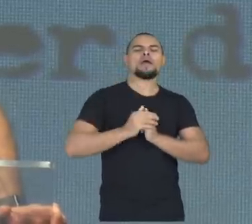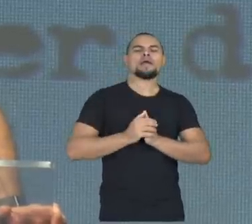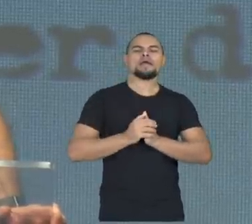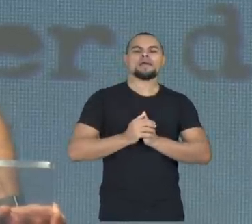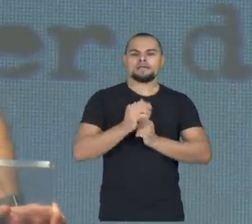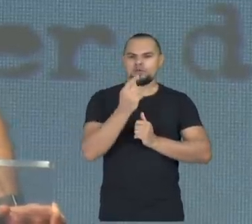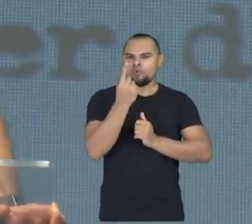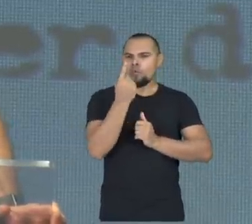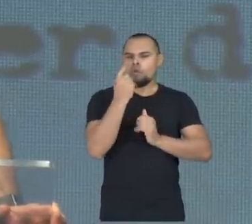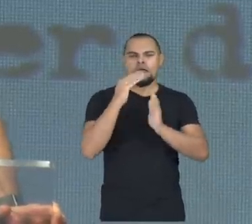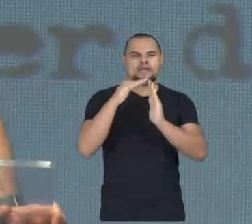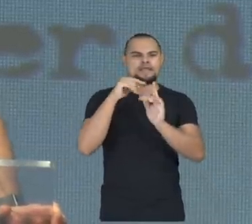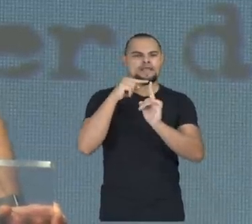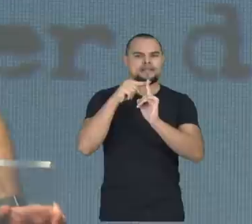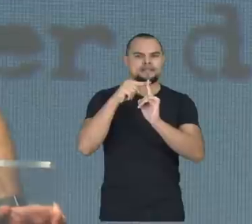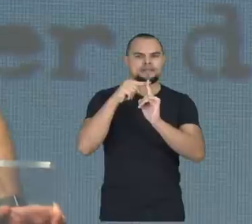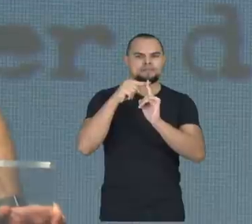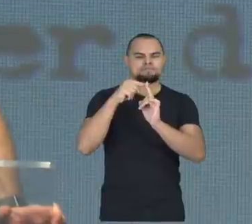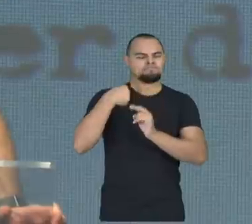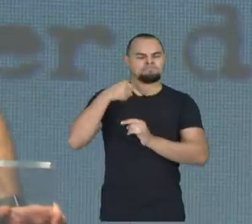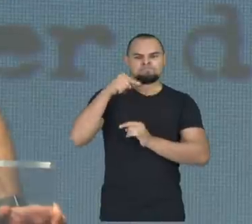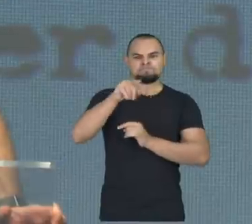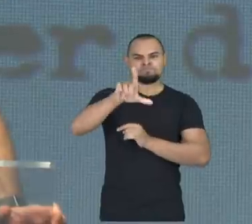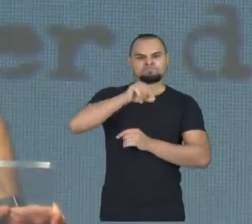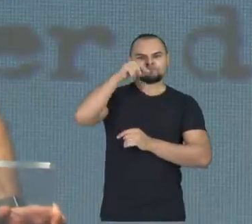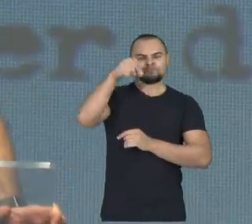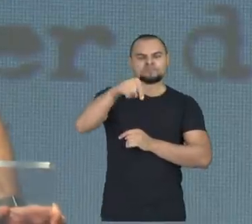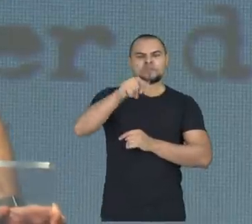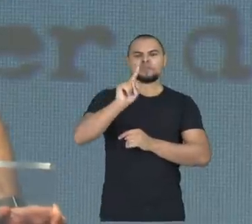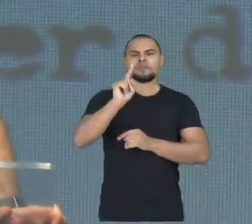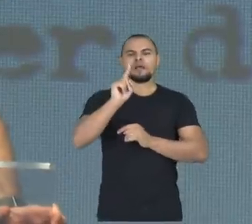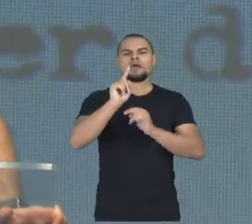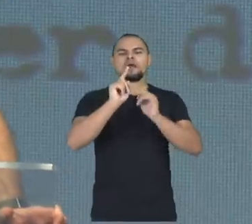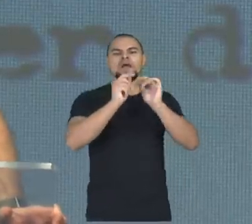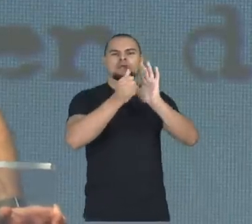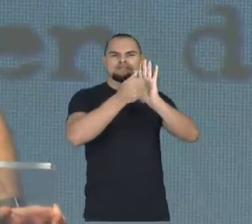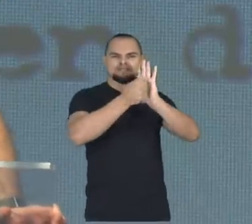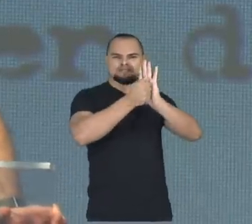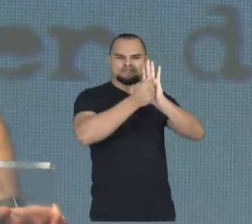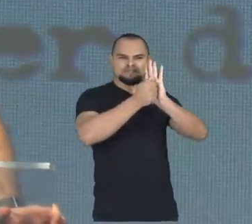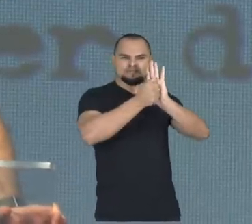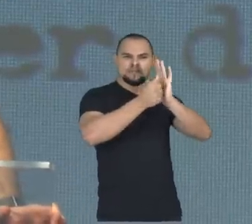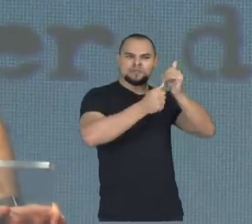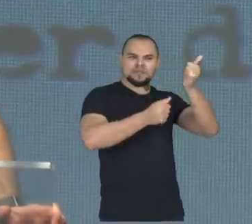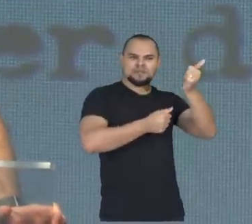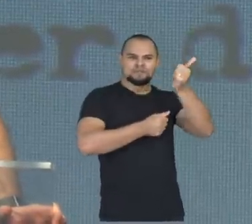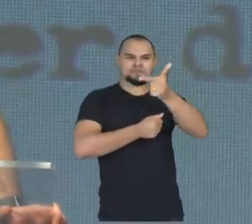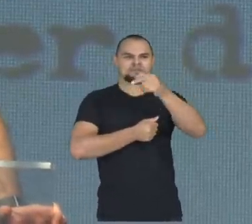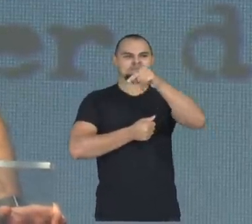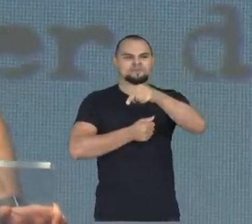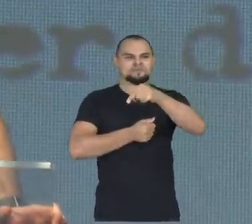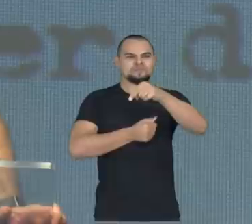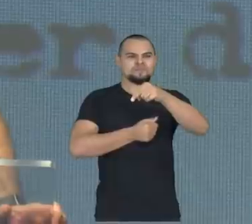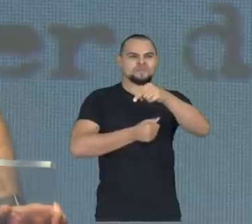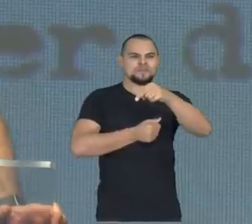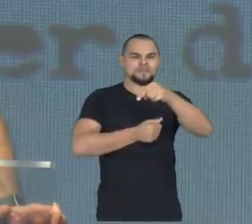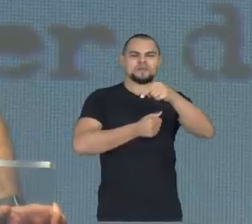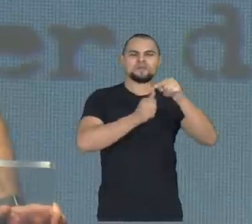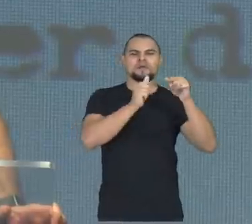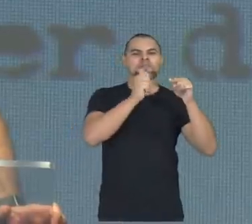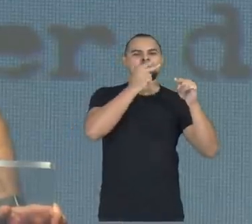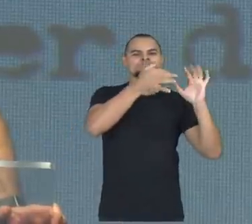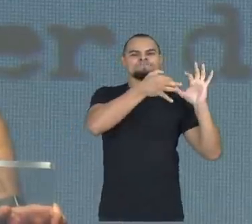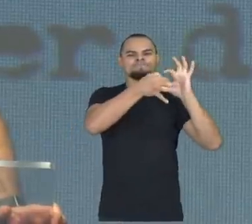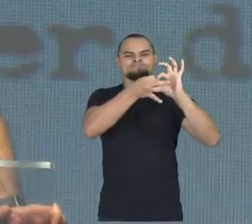basicamente uma igreja na minha vida. Primeira igreja batista de João Pessoa, que é mãe dessa igreja. Portanto, estou na mesma família.